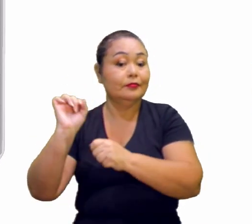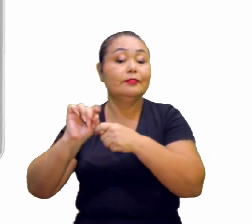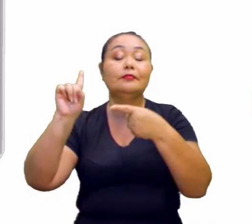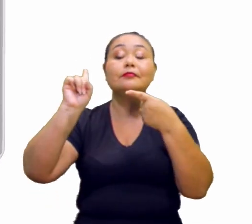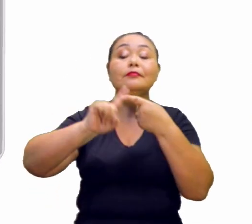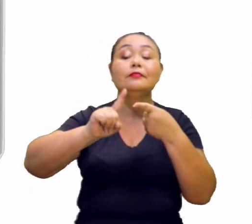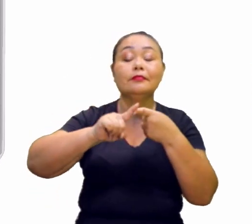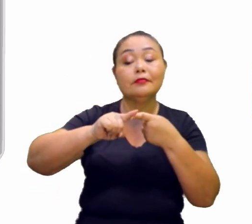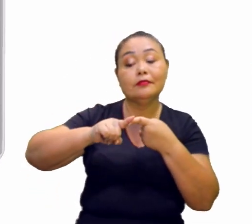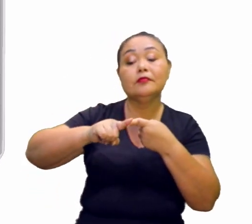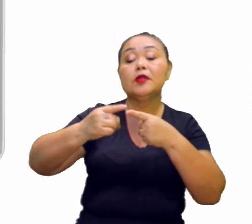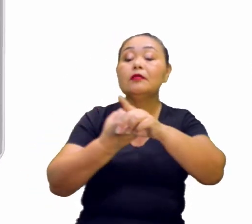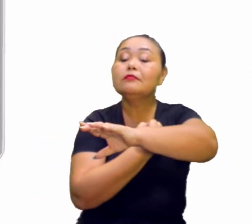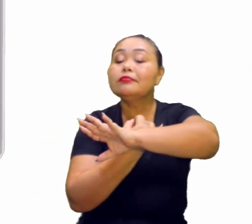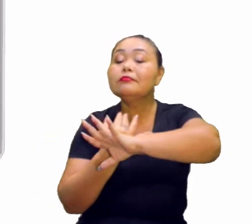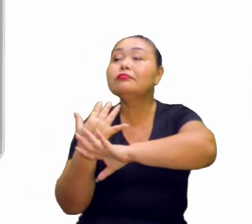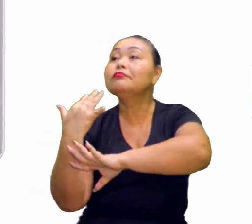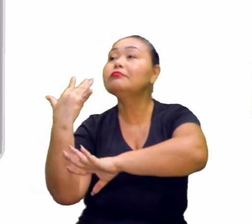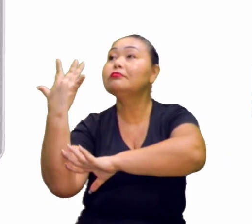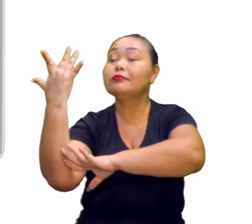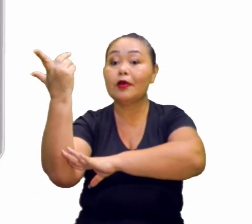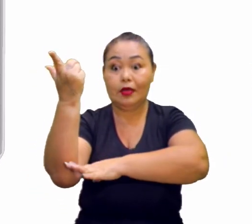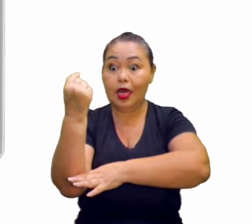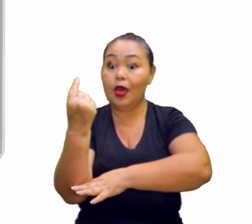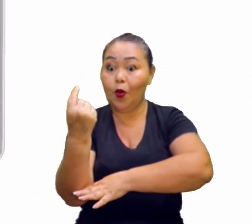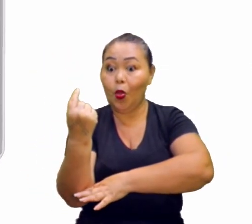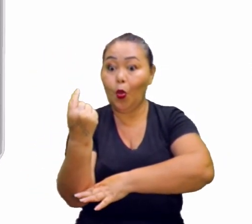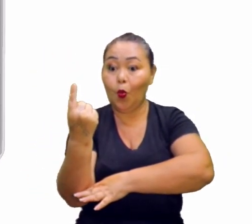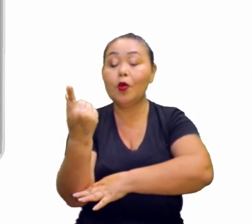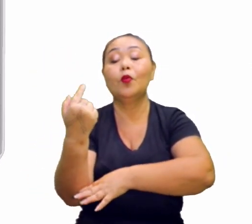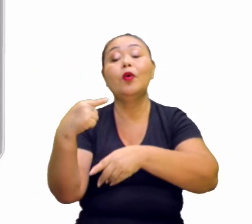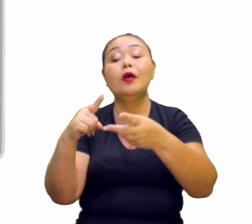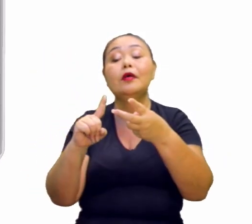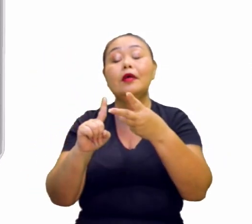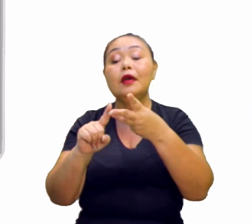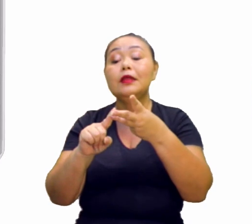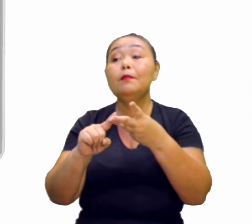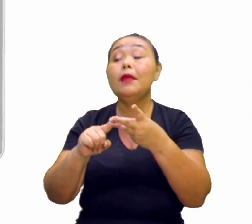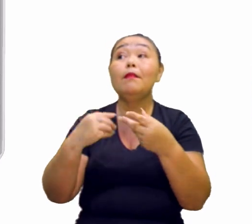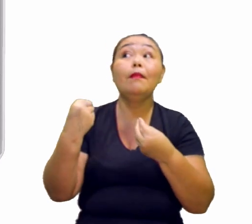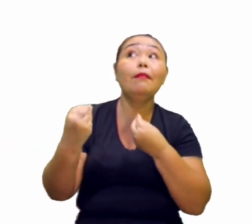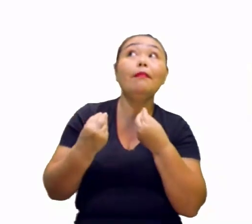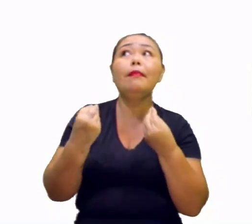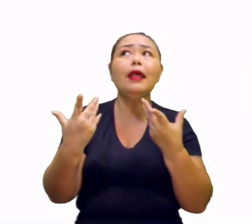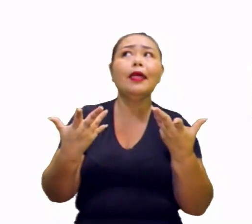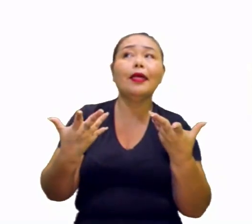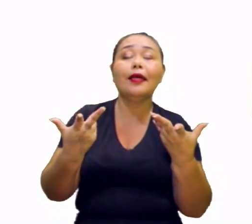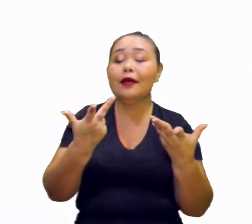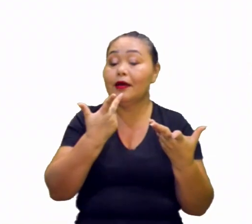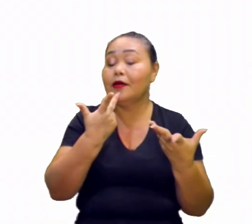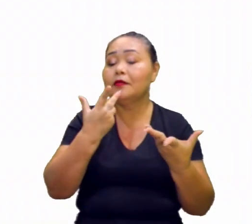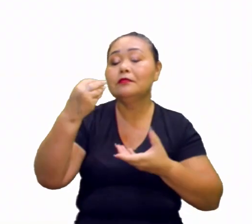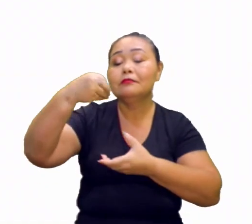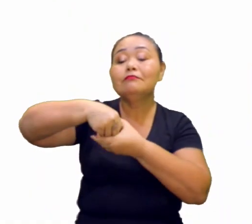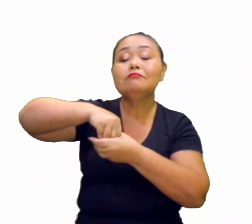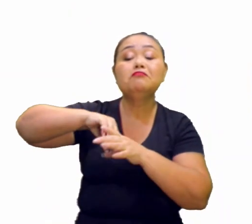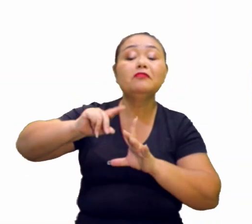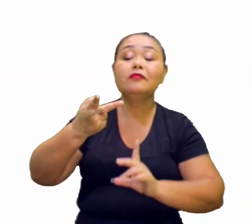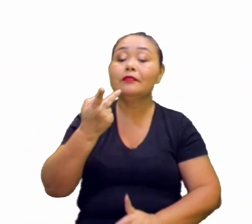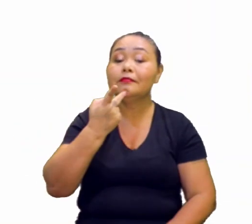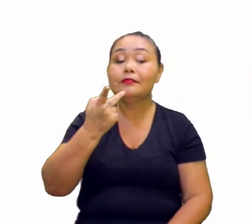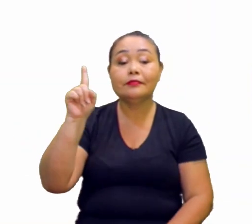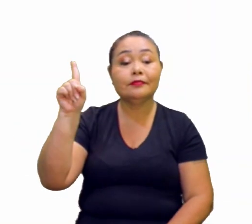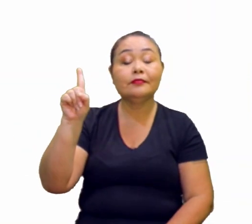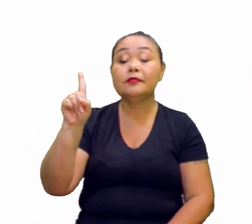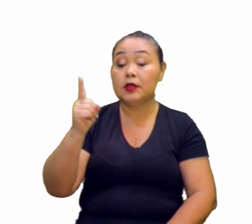Aspectos ecológicos, econômicos e também funcionais. De que a gente falou, então, dentro disso? Dentro